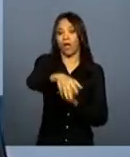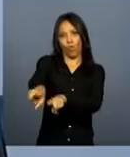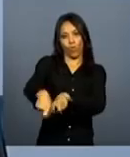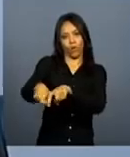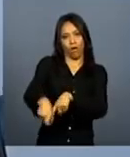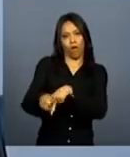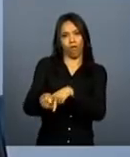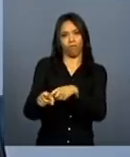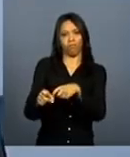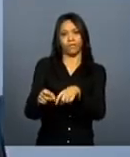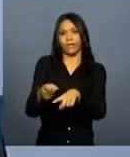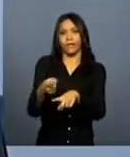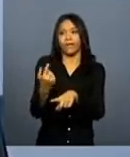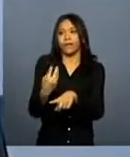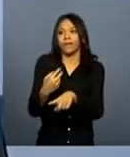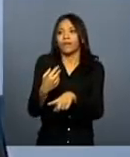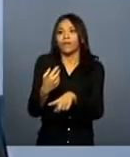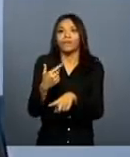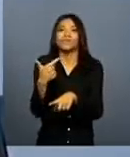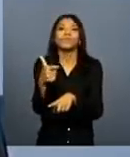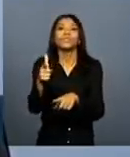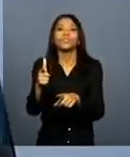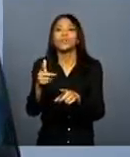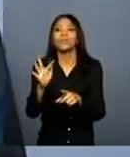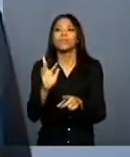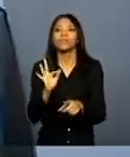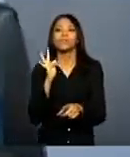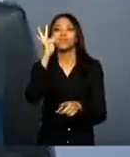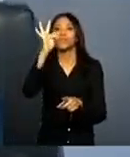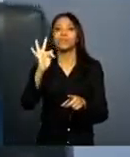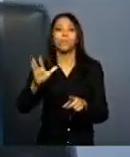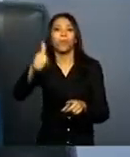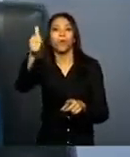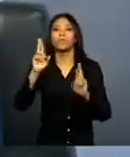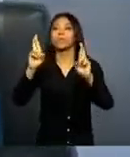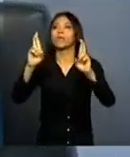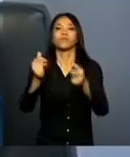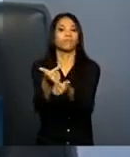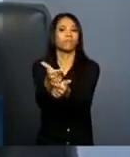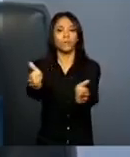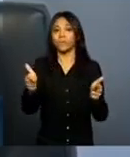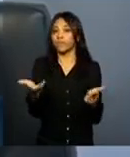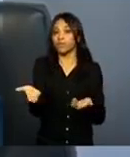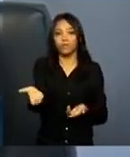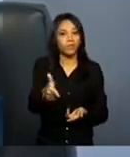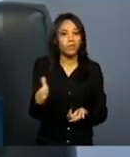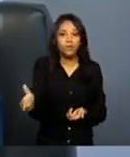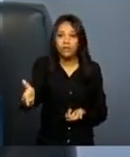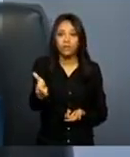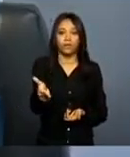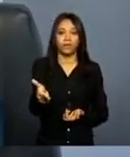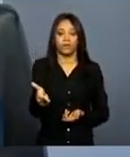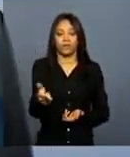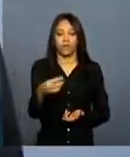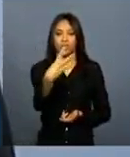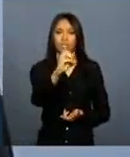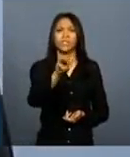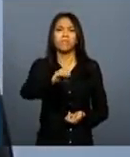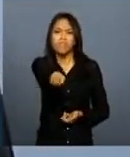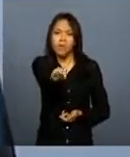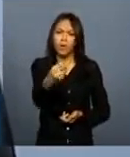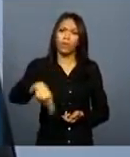estavam nas trevas, que não tinham energia para o Luz para Todos, não é natural. Isso é metade do campo brasileiro. Dos 30 milhões